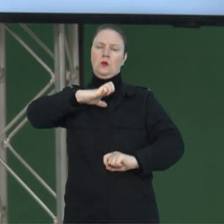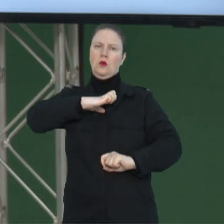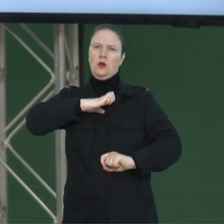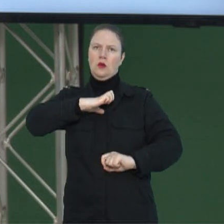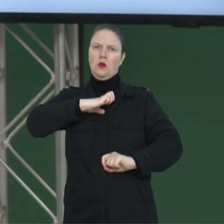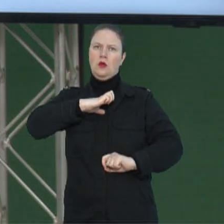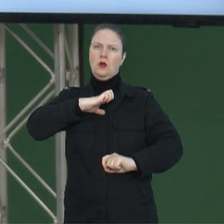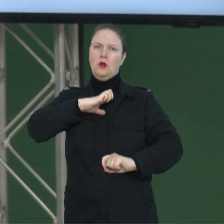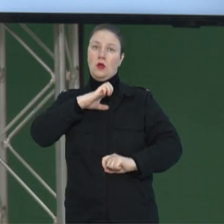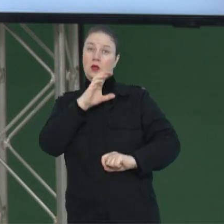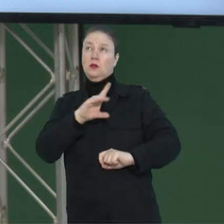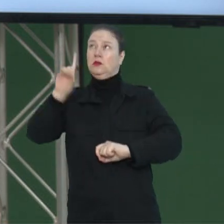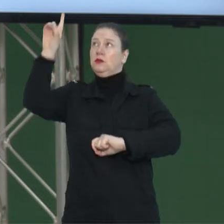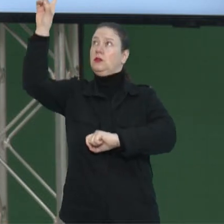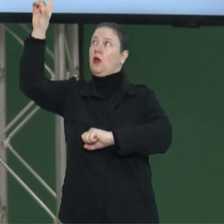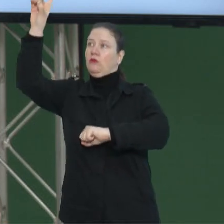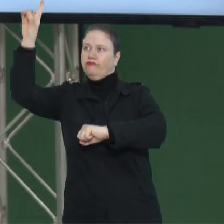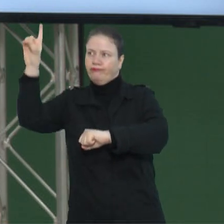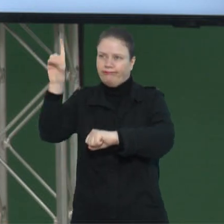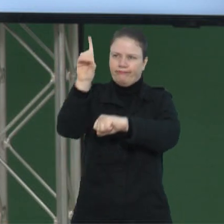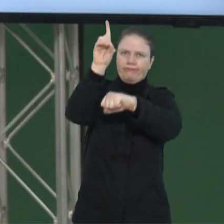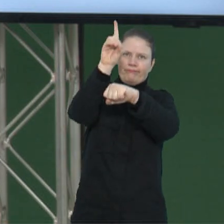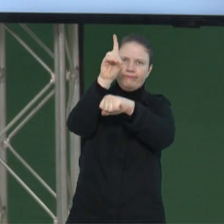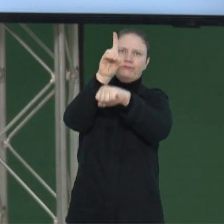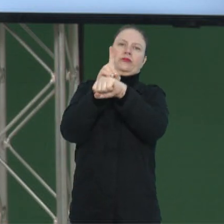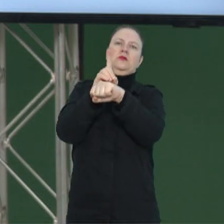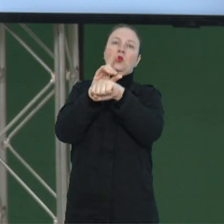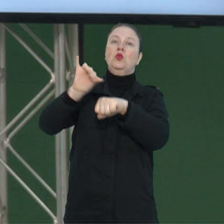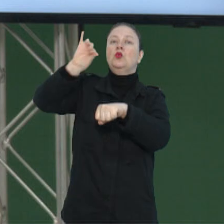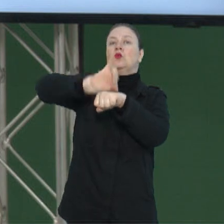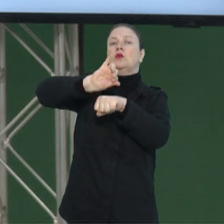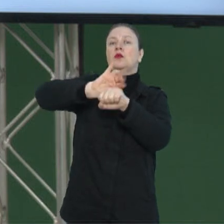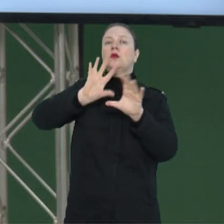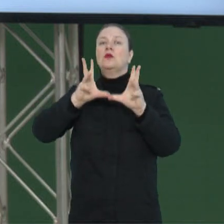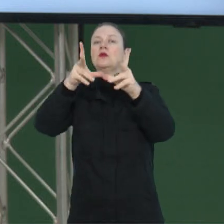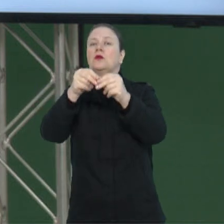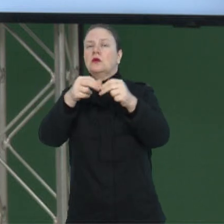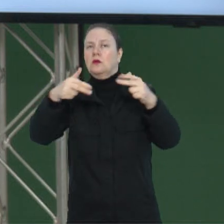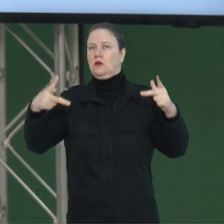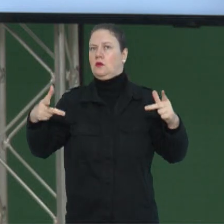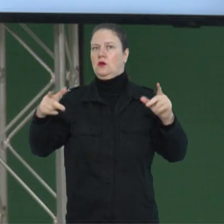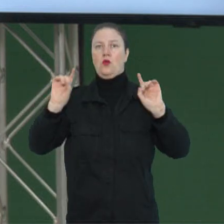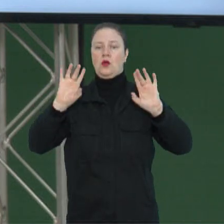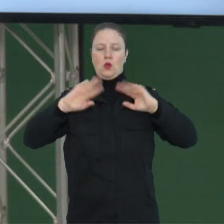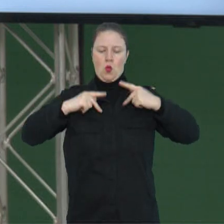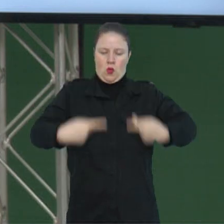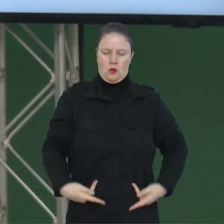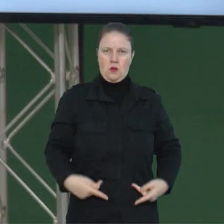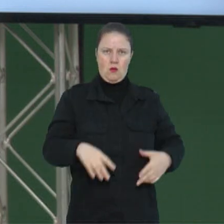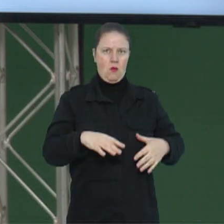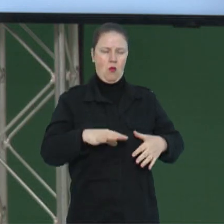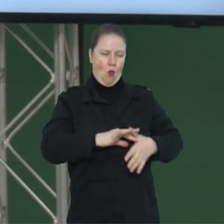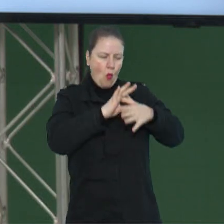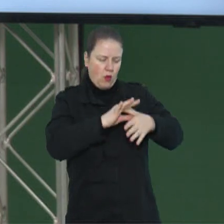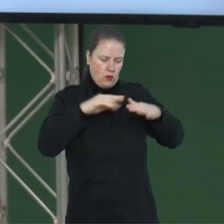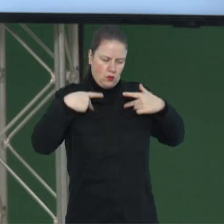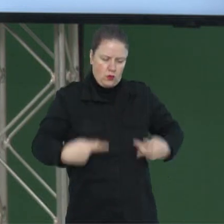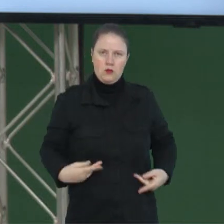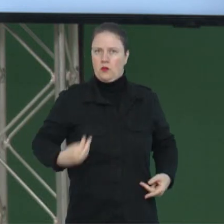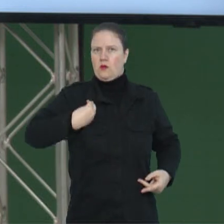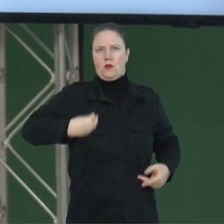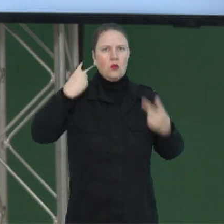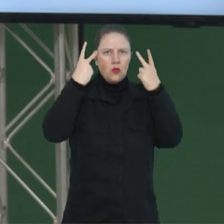portanto, teocêntrica, que tem Deus como centro, né? E não mais só a figura do ser humano. Agora, o agir do ser humano vai